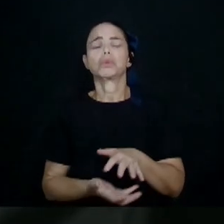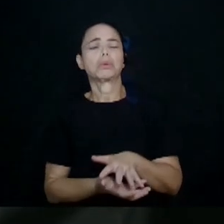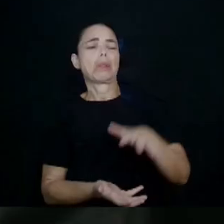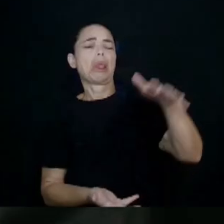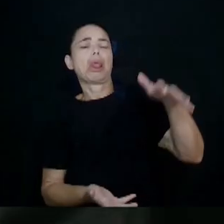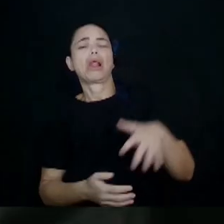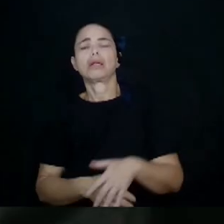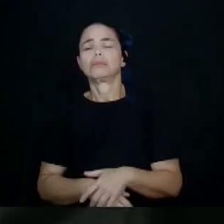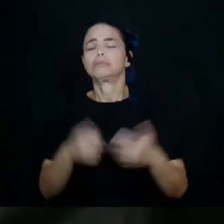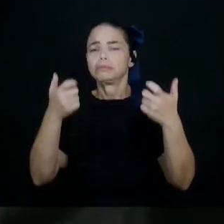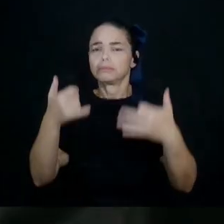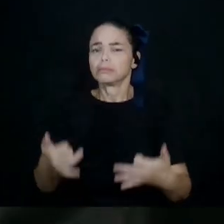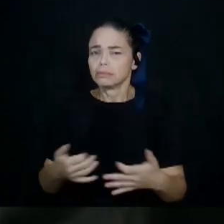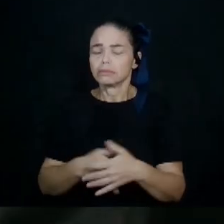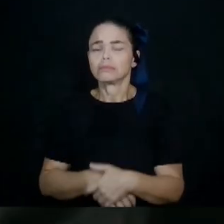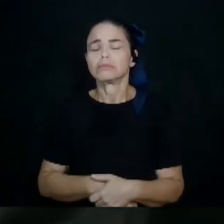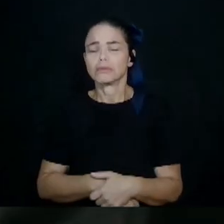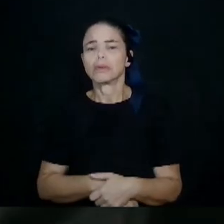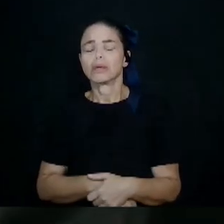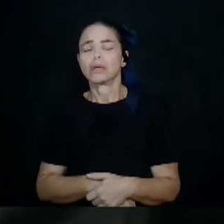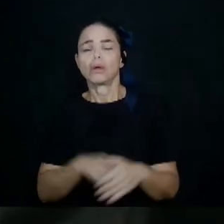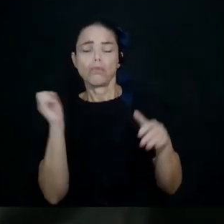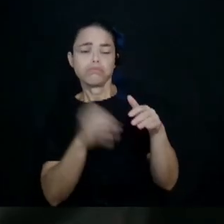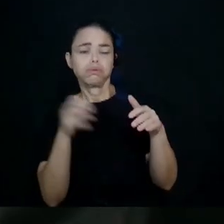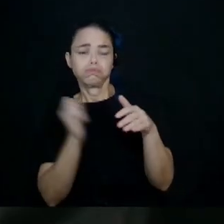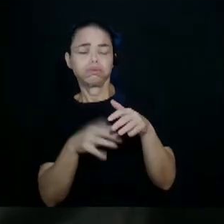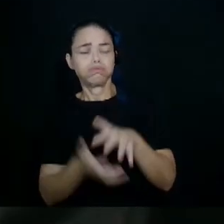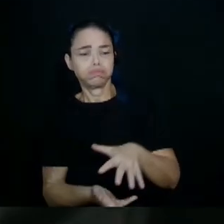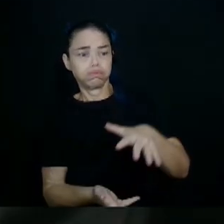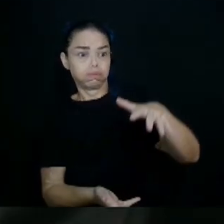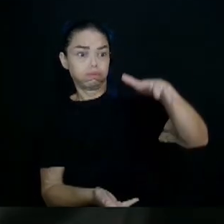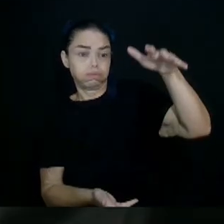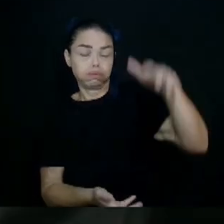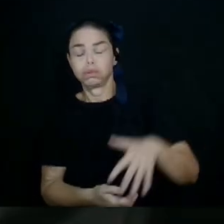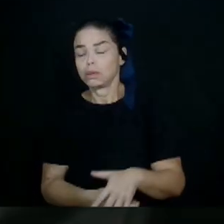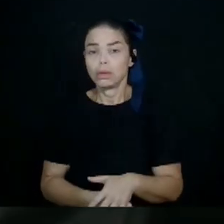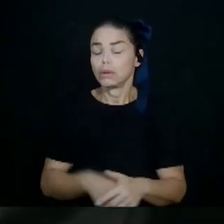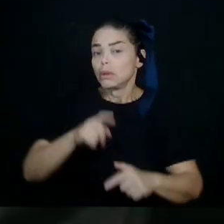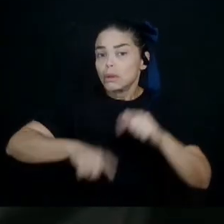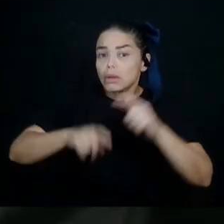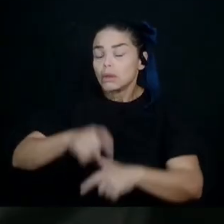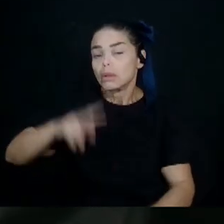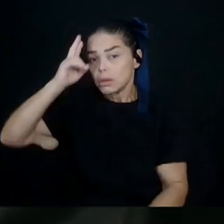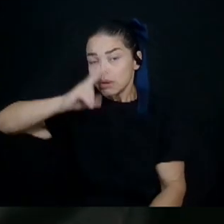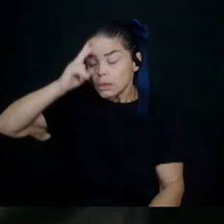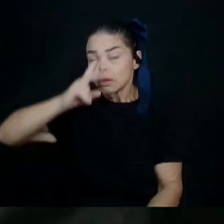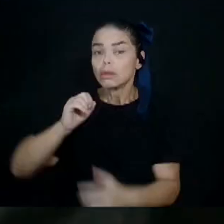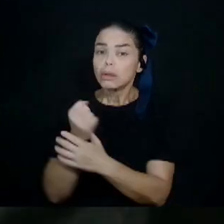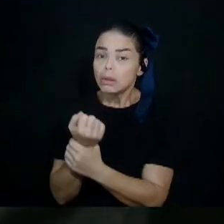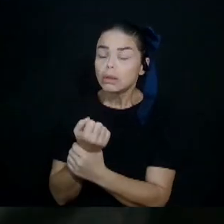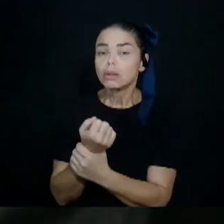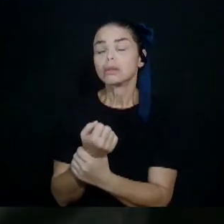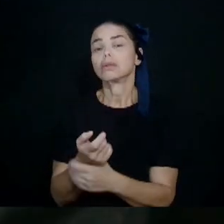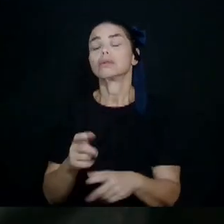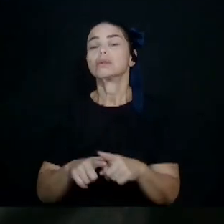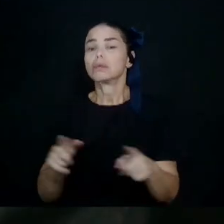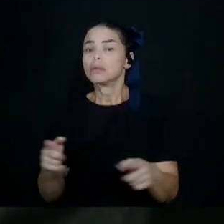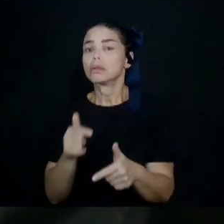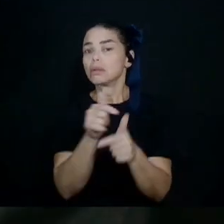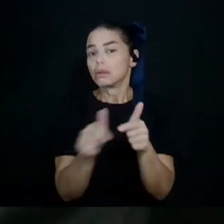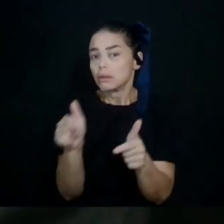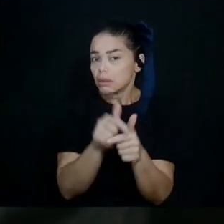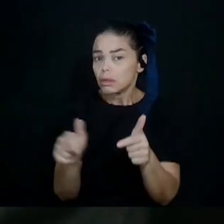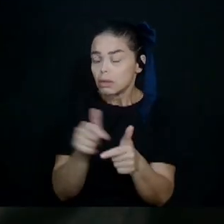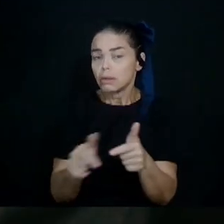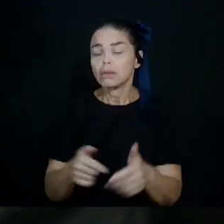coisa, porque para quem acumula, não é só objeto, né? Como nós falamos aqui, é história, é segurança, é memória. Mas o problema, gente,